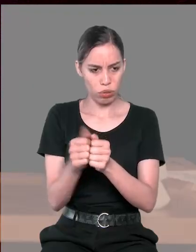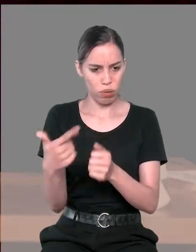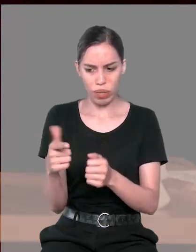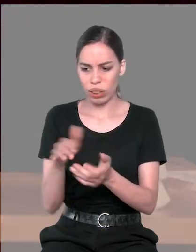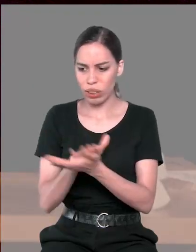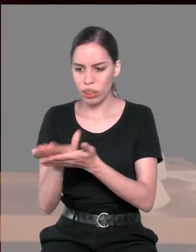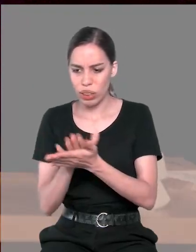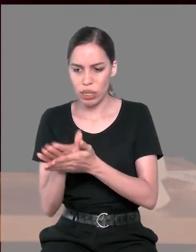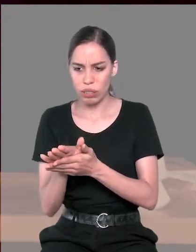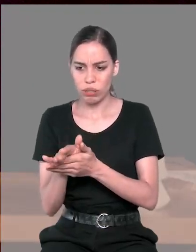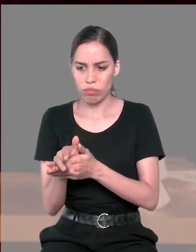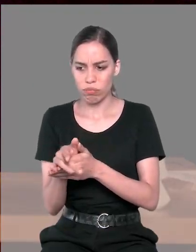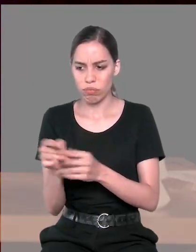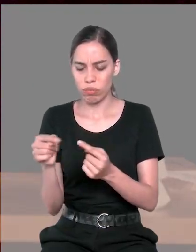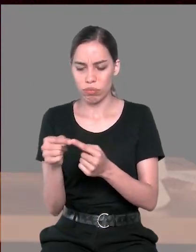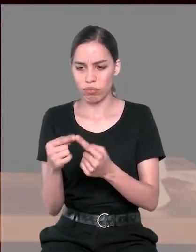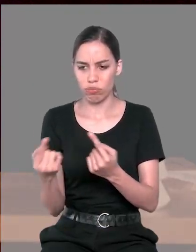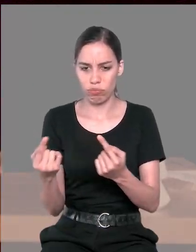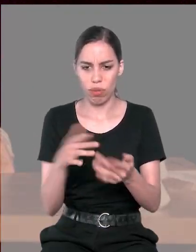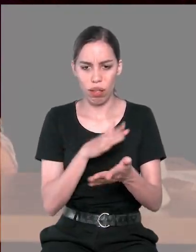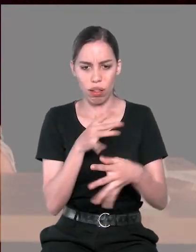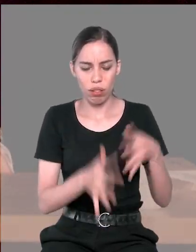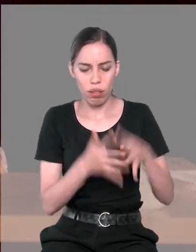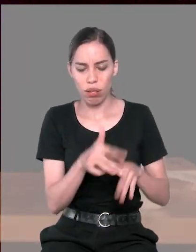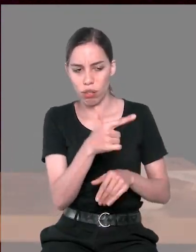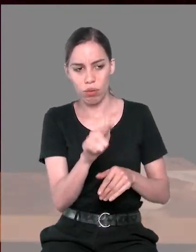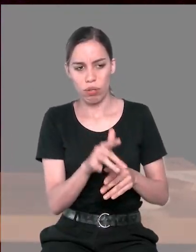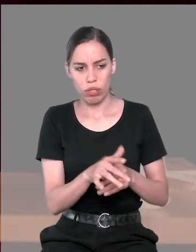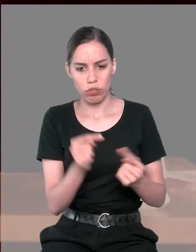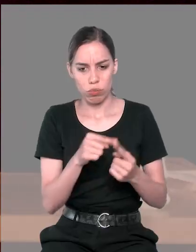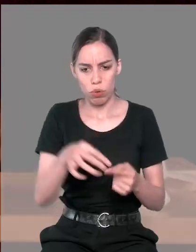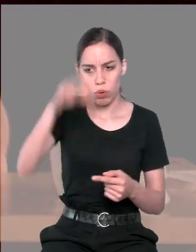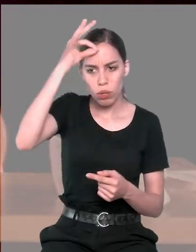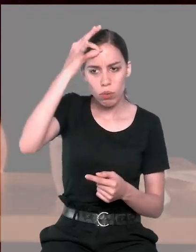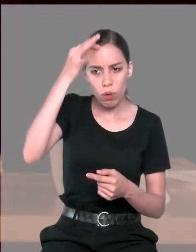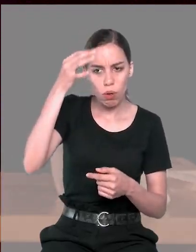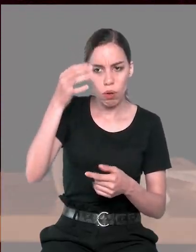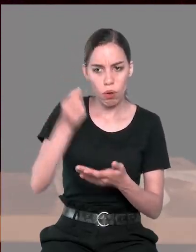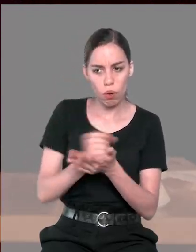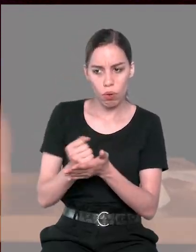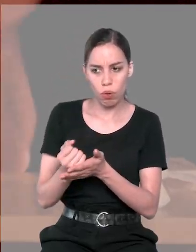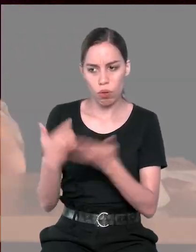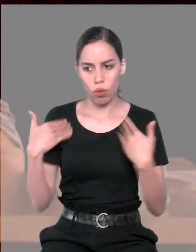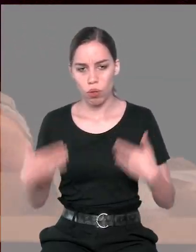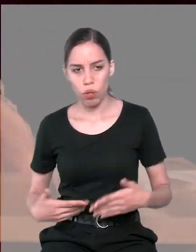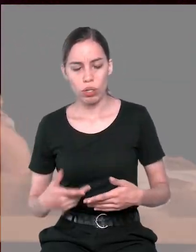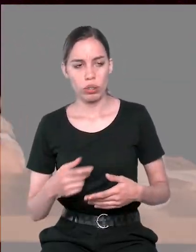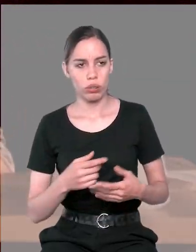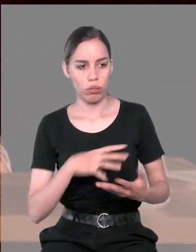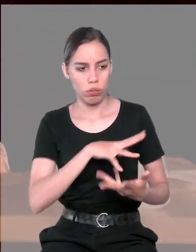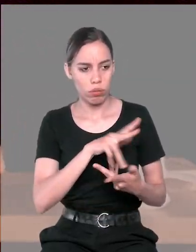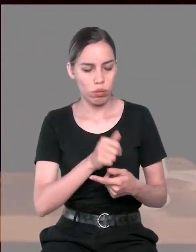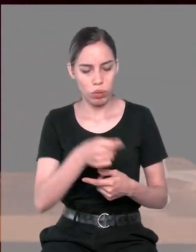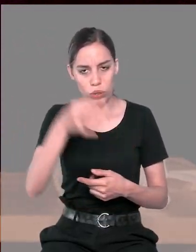É desesperador. Não é que o espírito controla, não, o espírito controla, o corpo controla o espírito, o mundo te faz fazer,